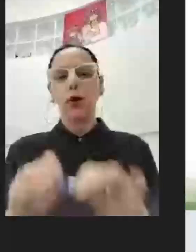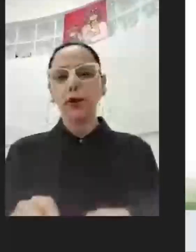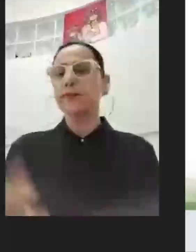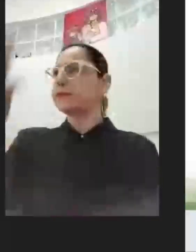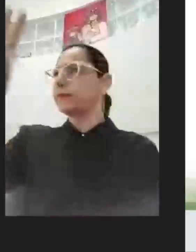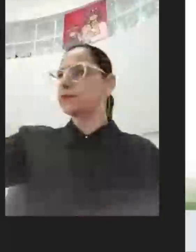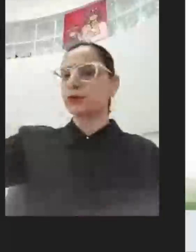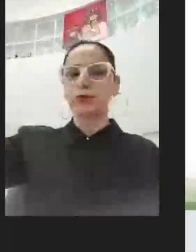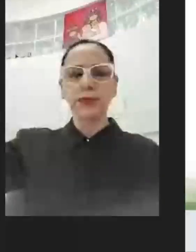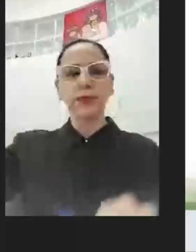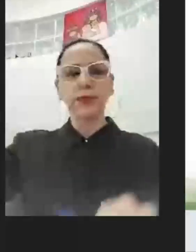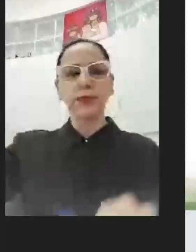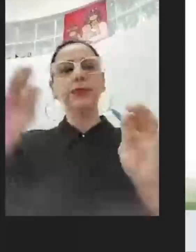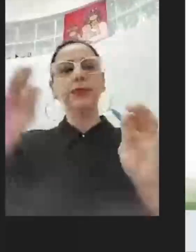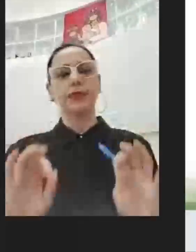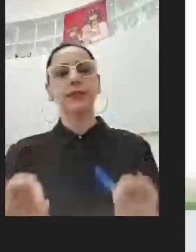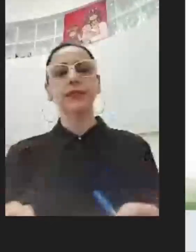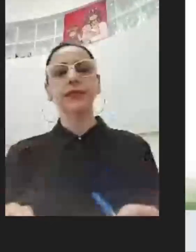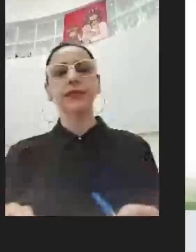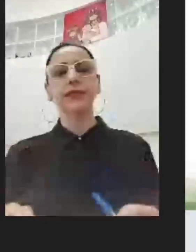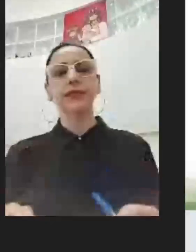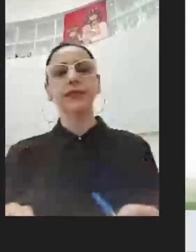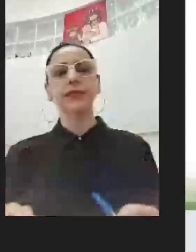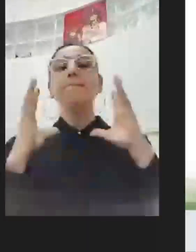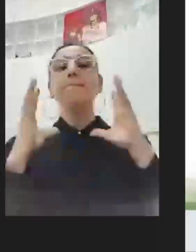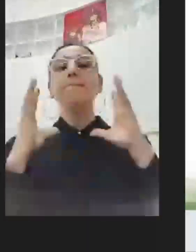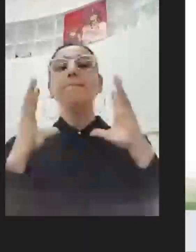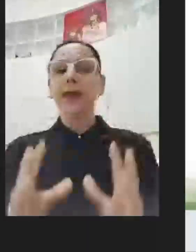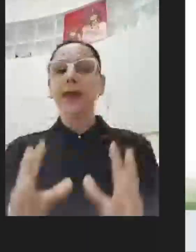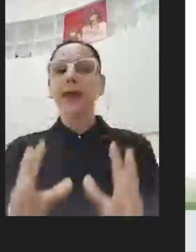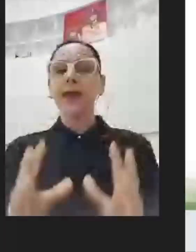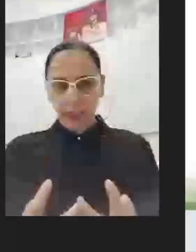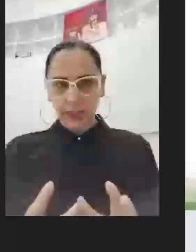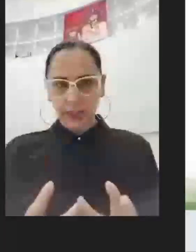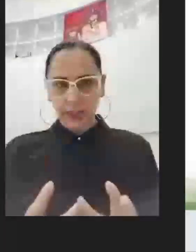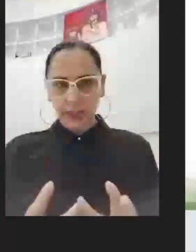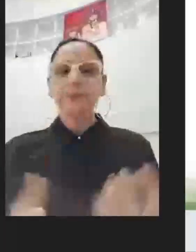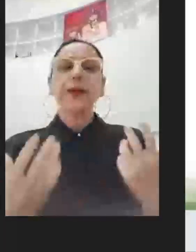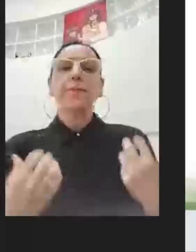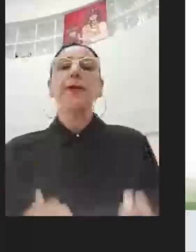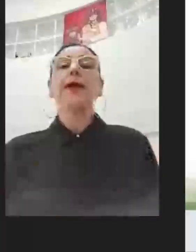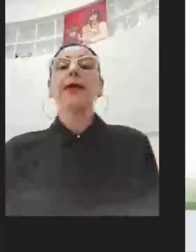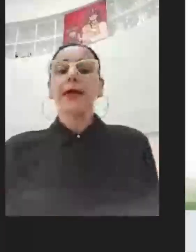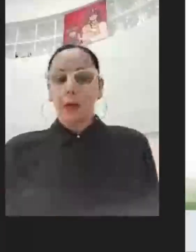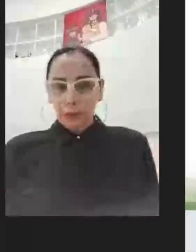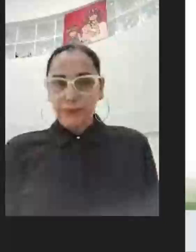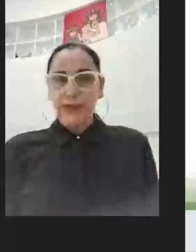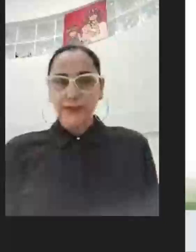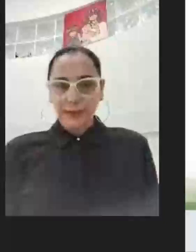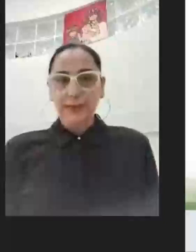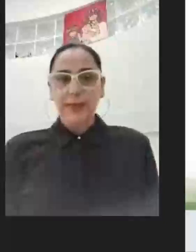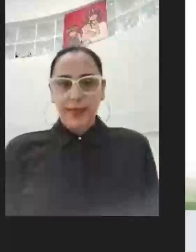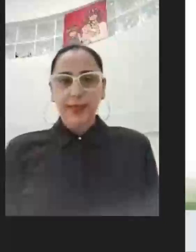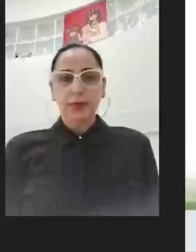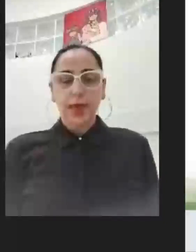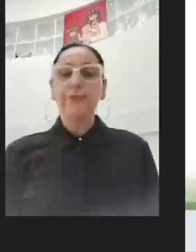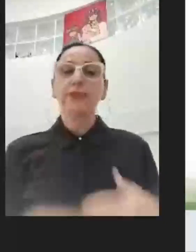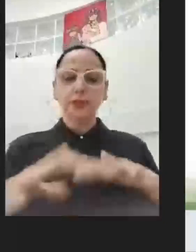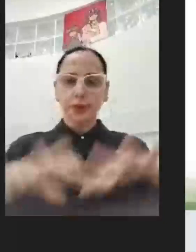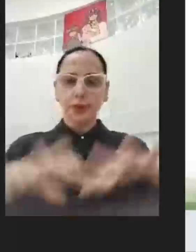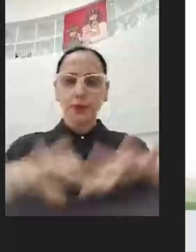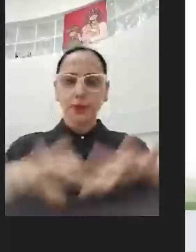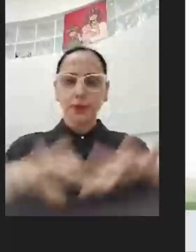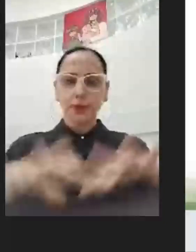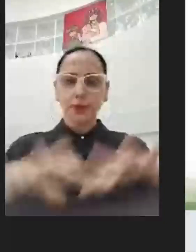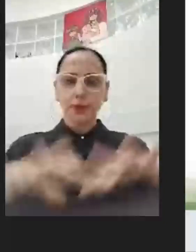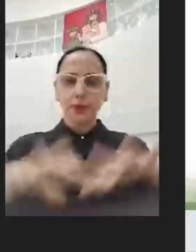tudo é balela. Pode, fecha a cortina, sentamos, peguei o meu bonequinho, peguei a almofada de amamentar